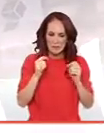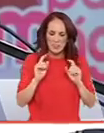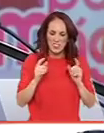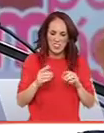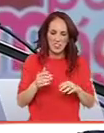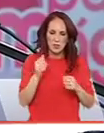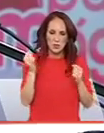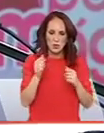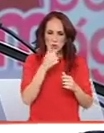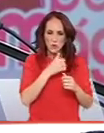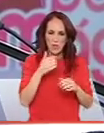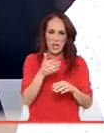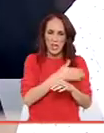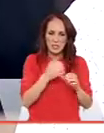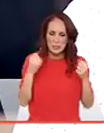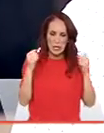vou sofrer por antecipação